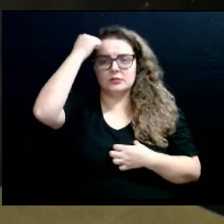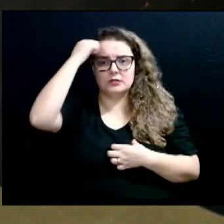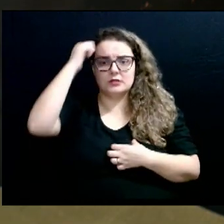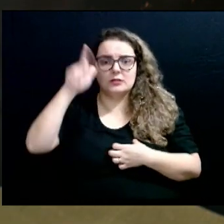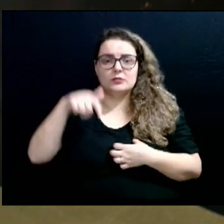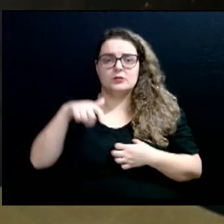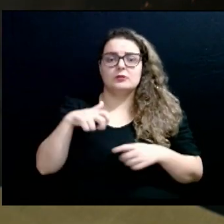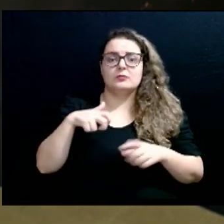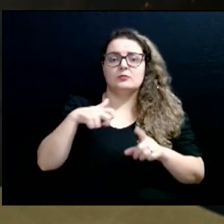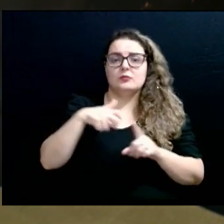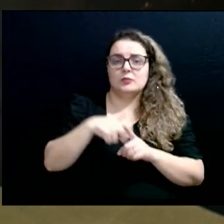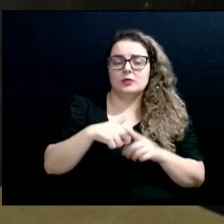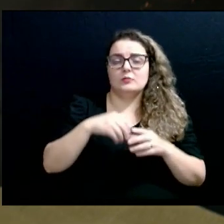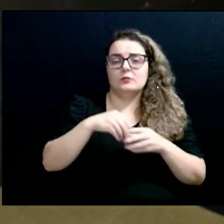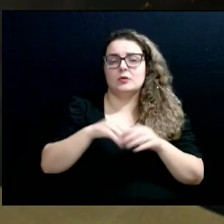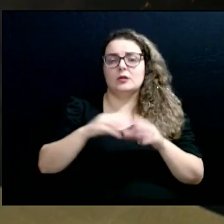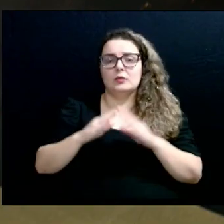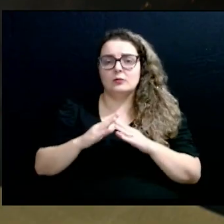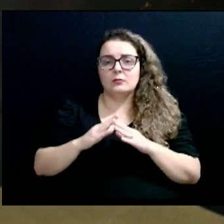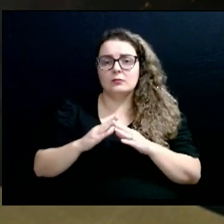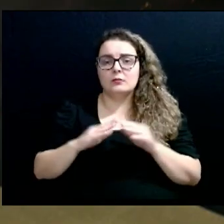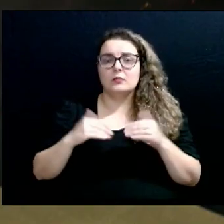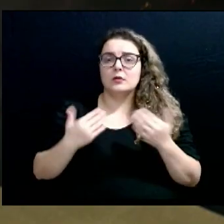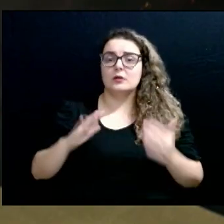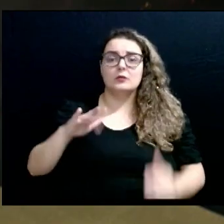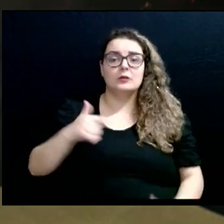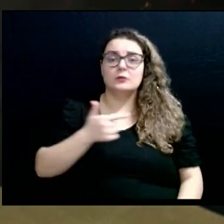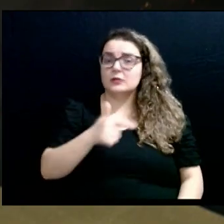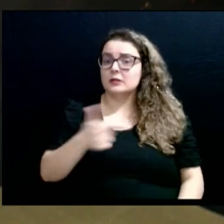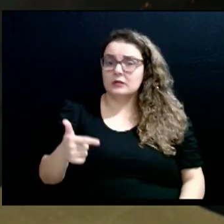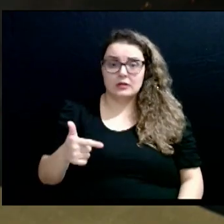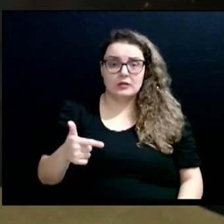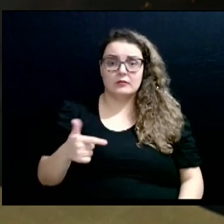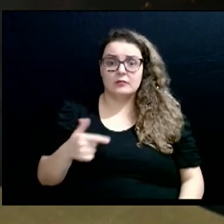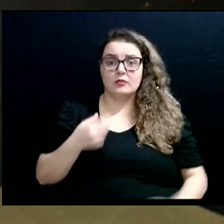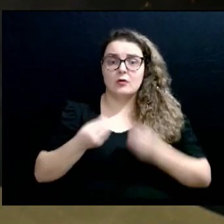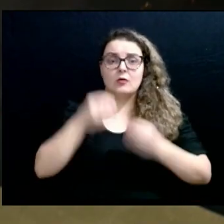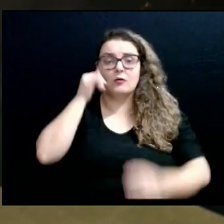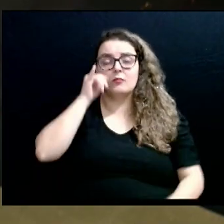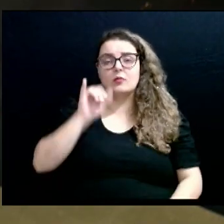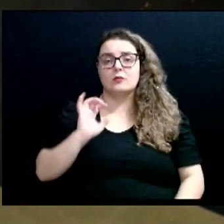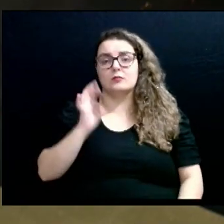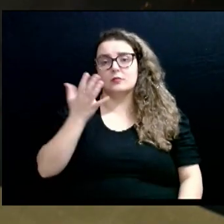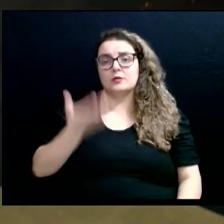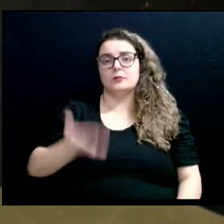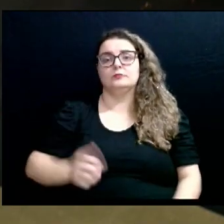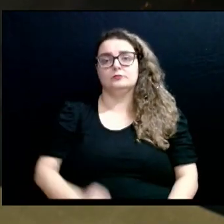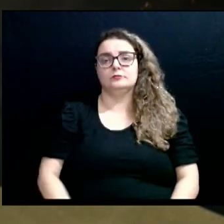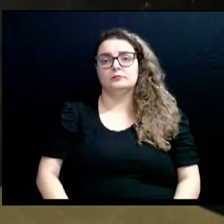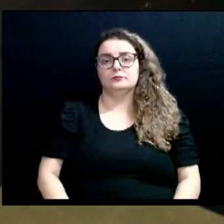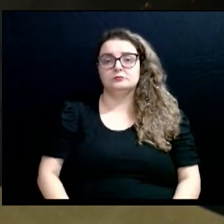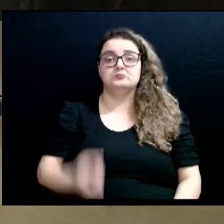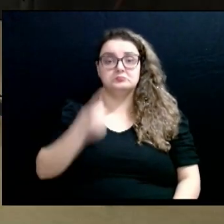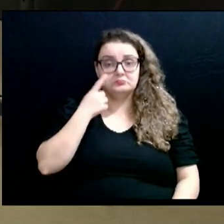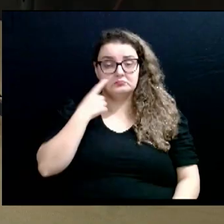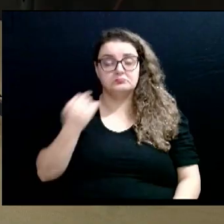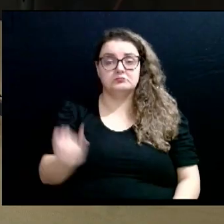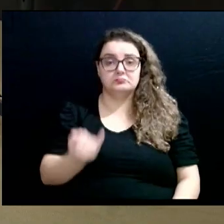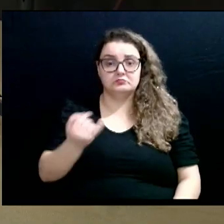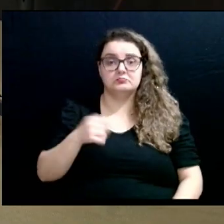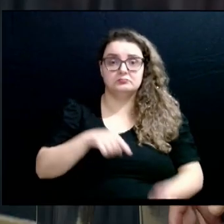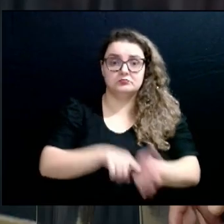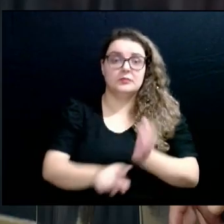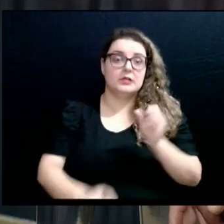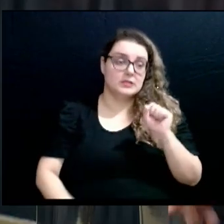acidente doméstico, mesmo quando não teve como evitar o que aconteceu? Olha que interessante. Sim. É